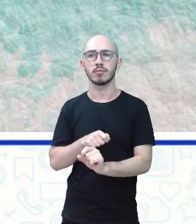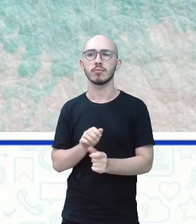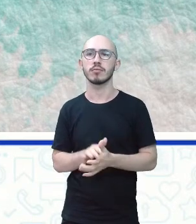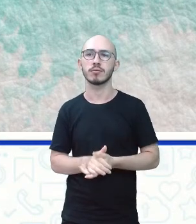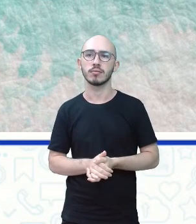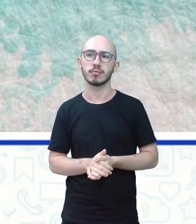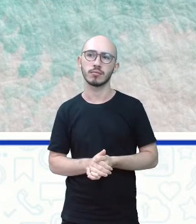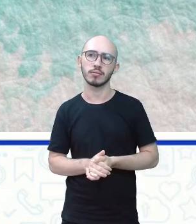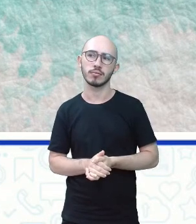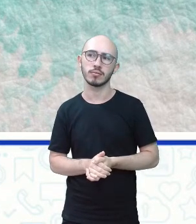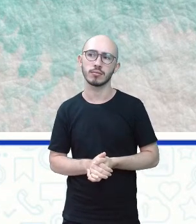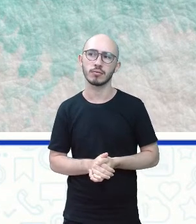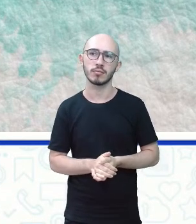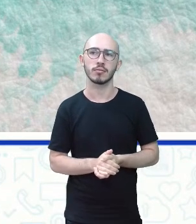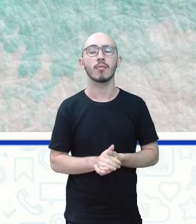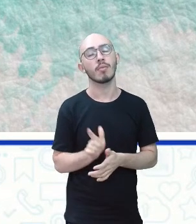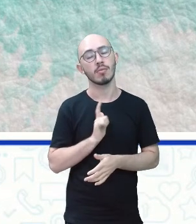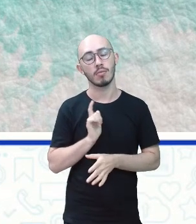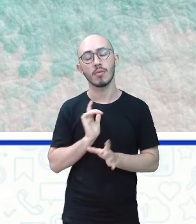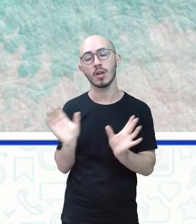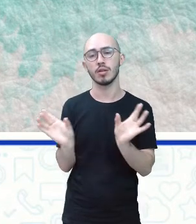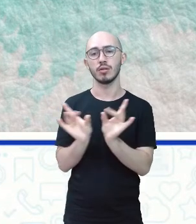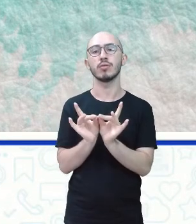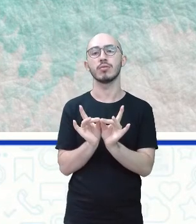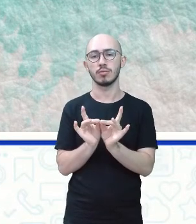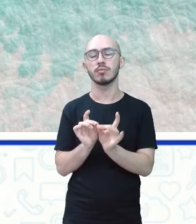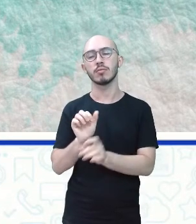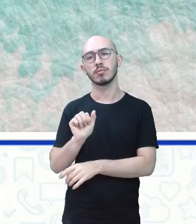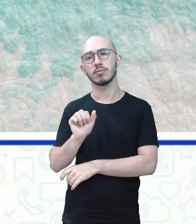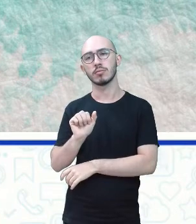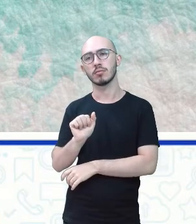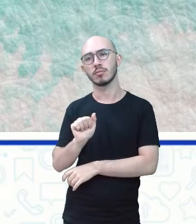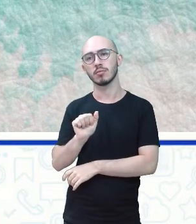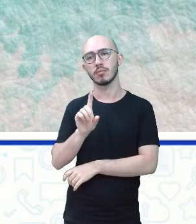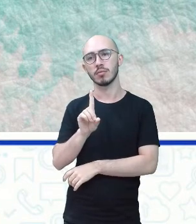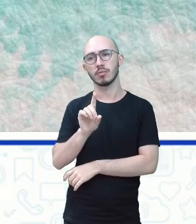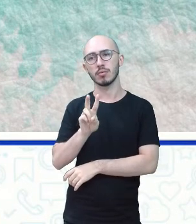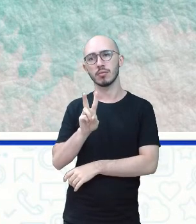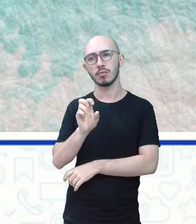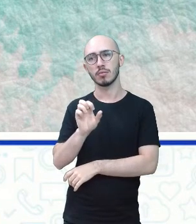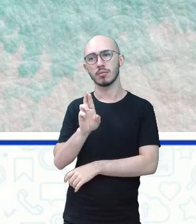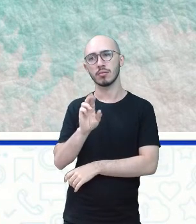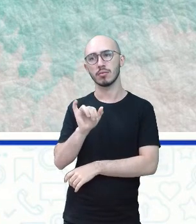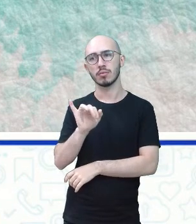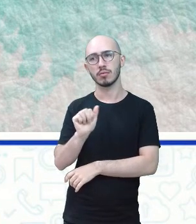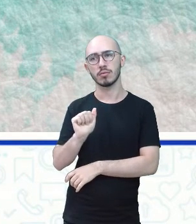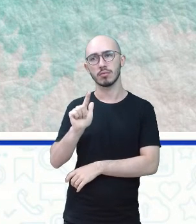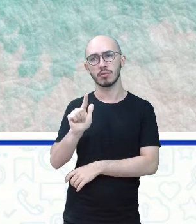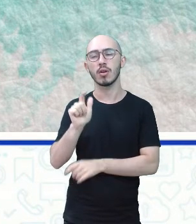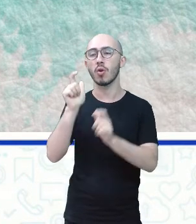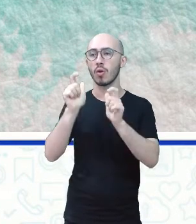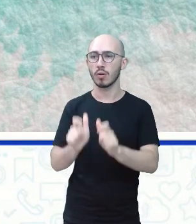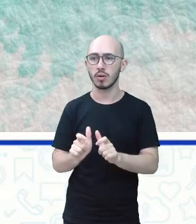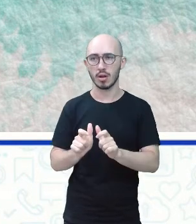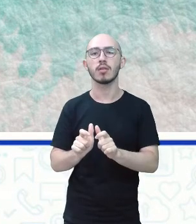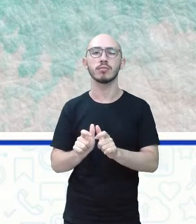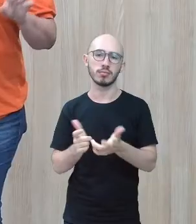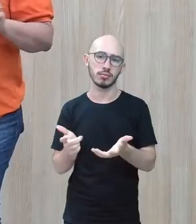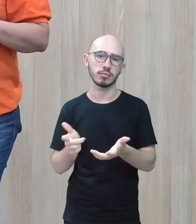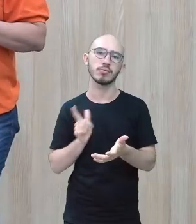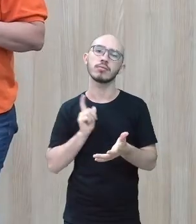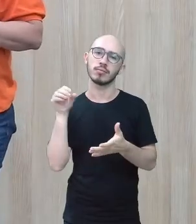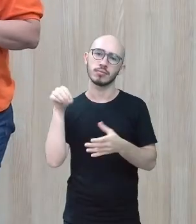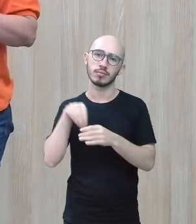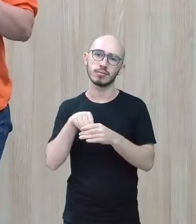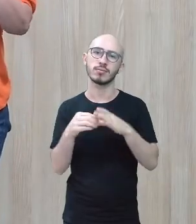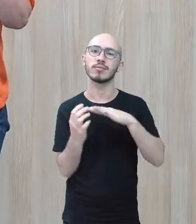temos aí naquela época. E o adjunto adverbial de lugar, que foi onde ocorreu o problema, que foi na